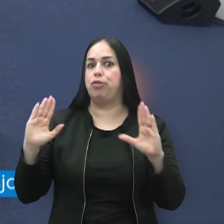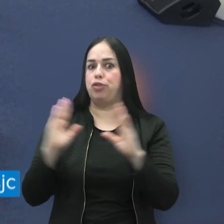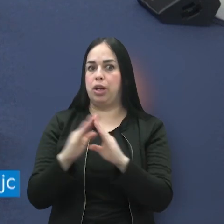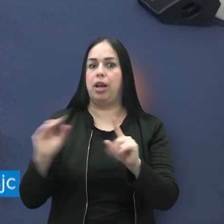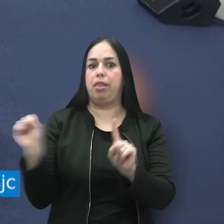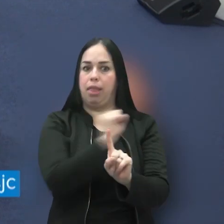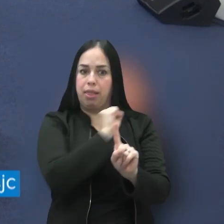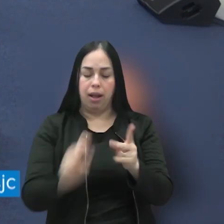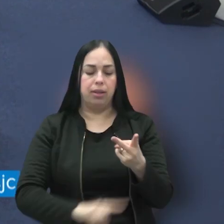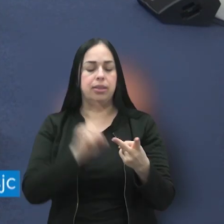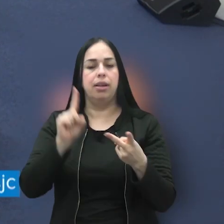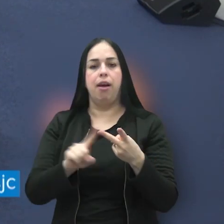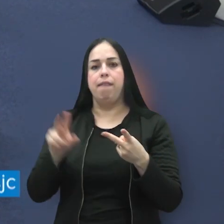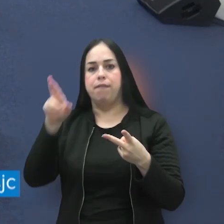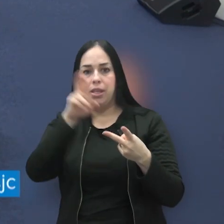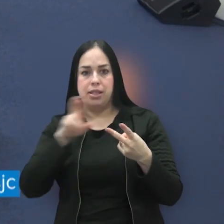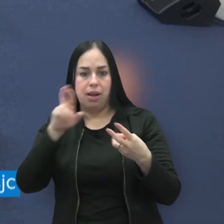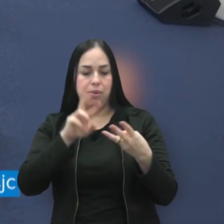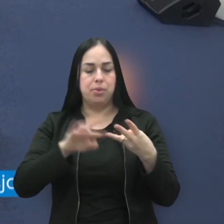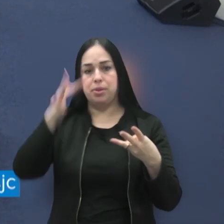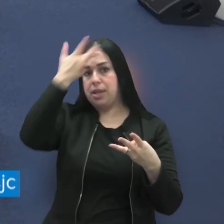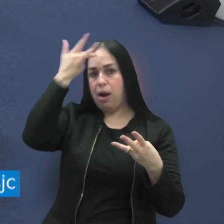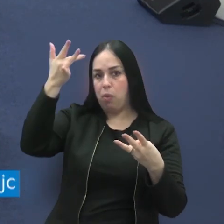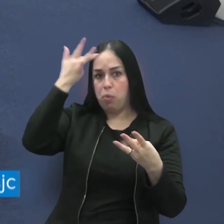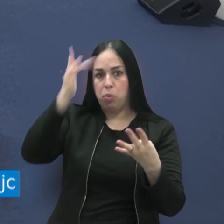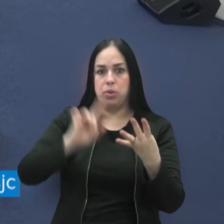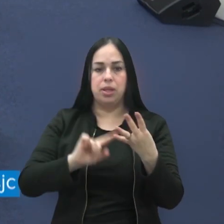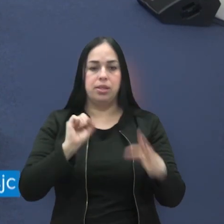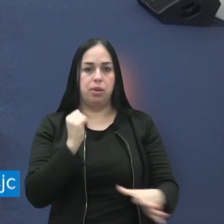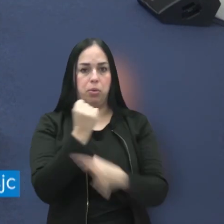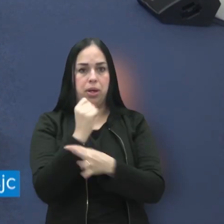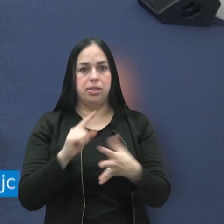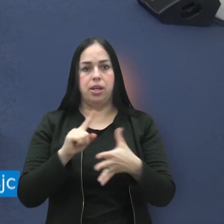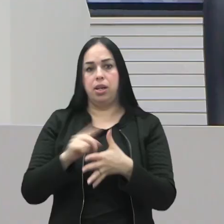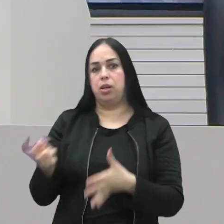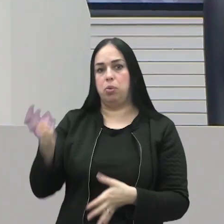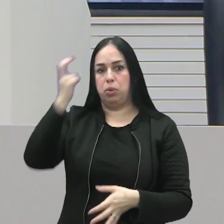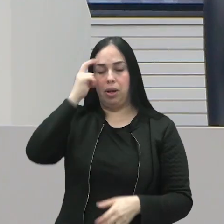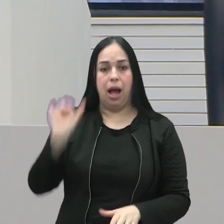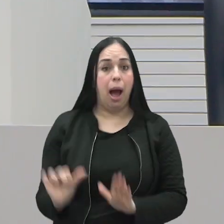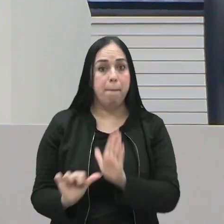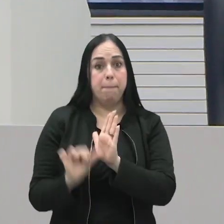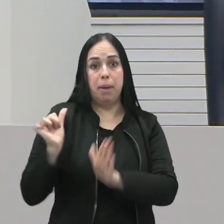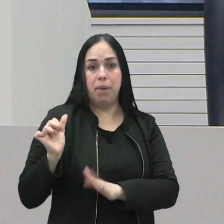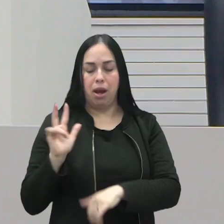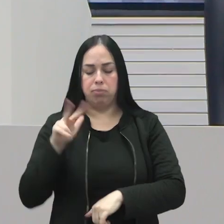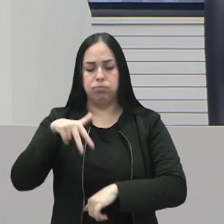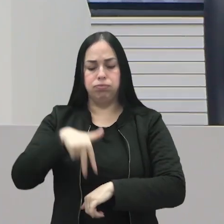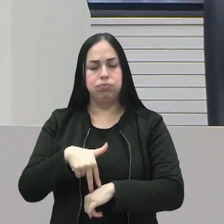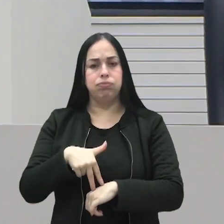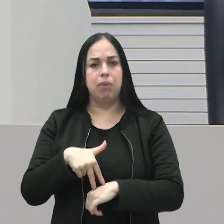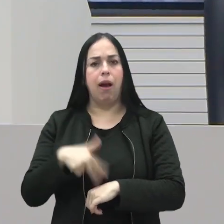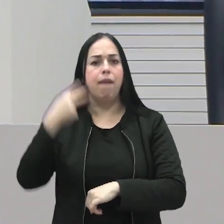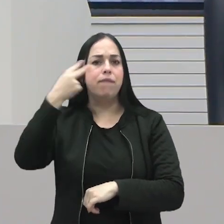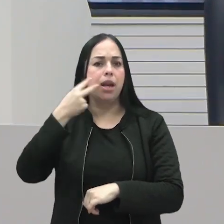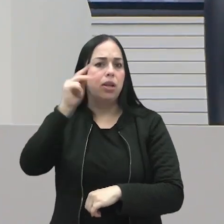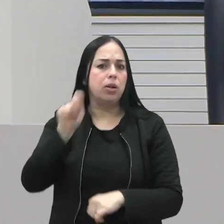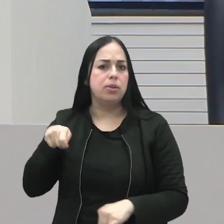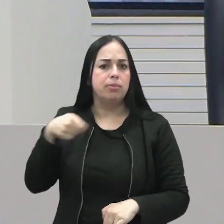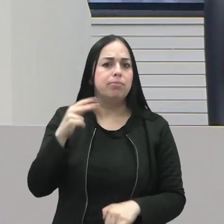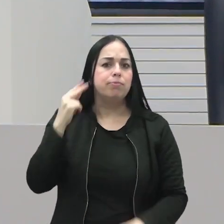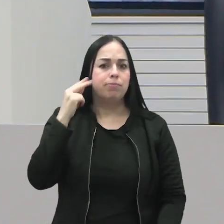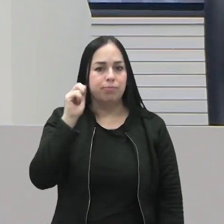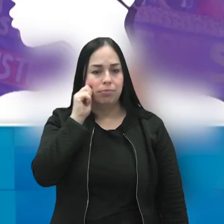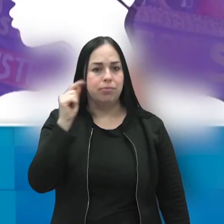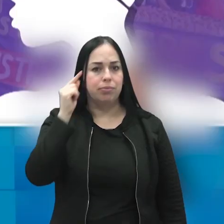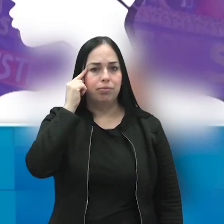doméstica, fiscalização, saúde emocional, segurança e cultura. A primeira oradora, a vereadora